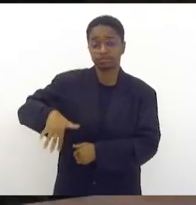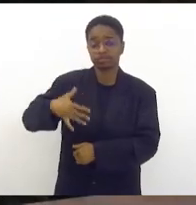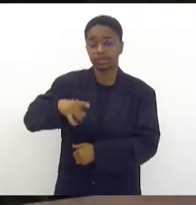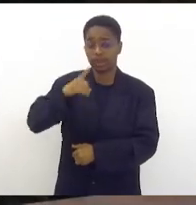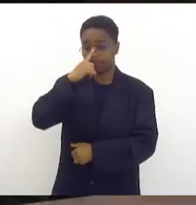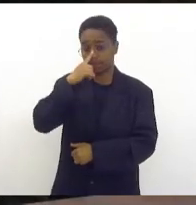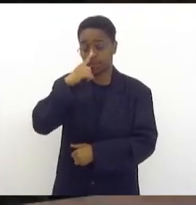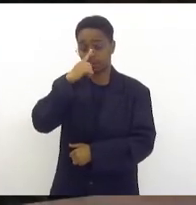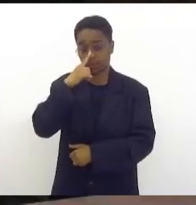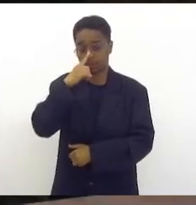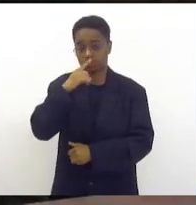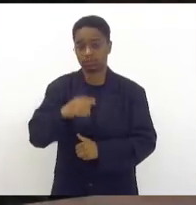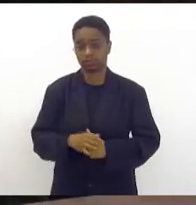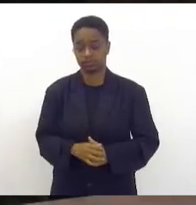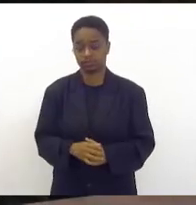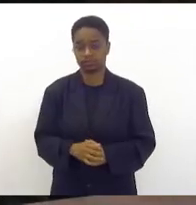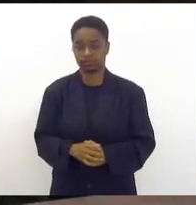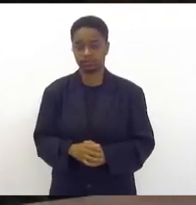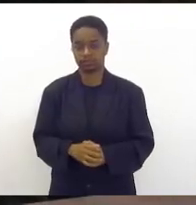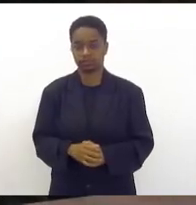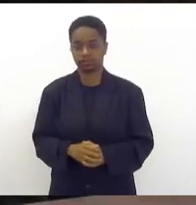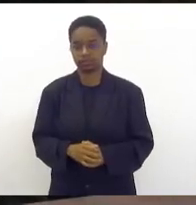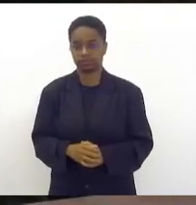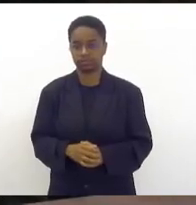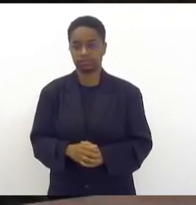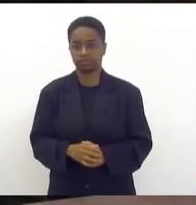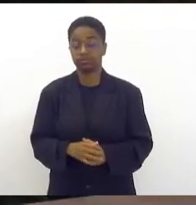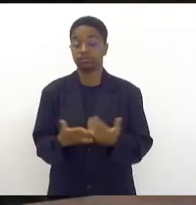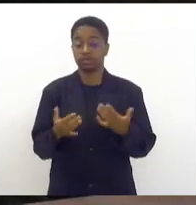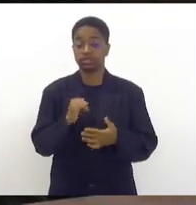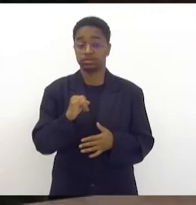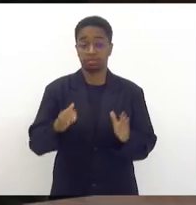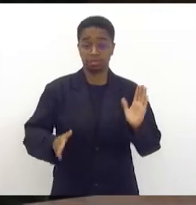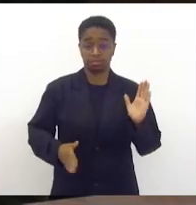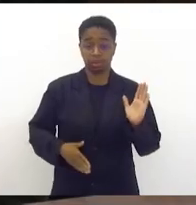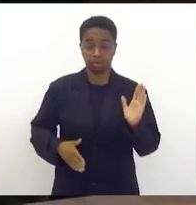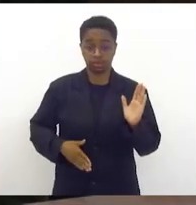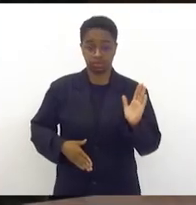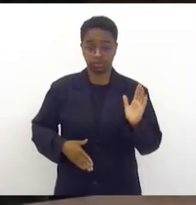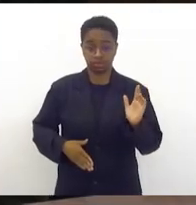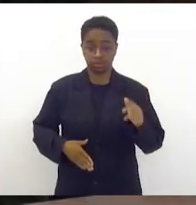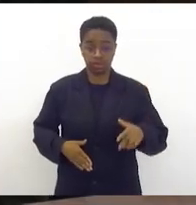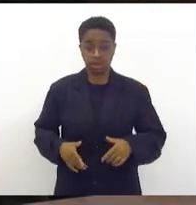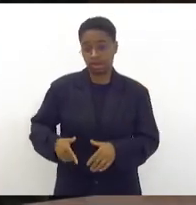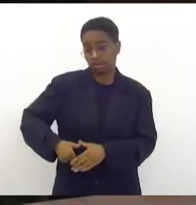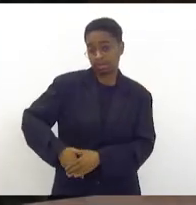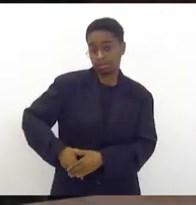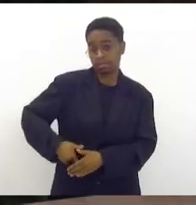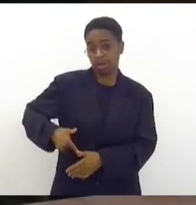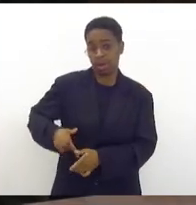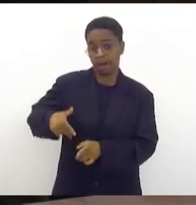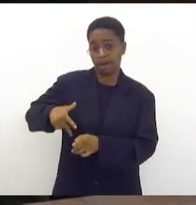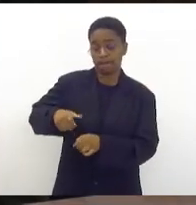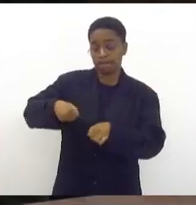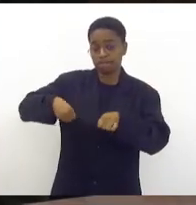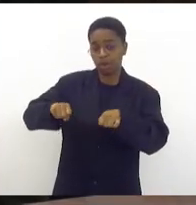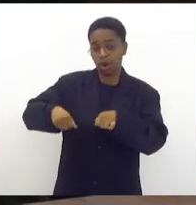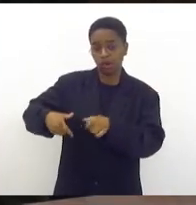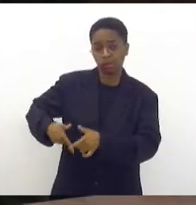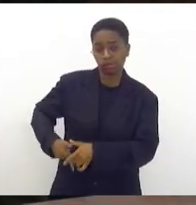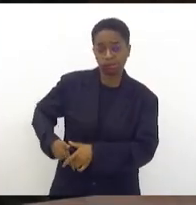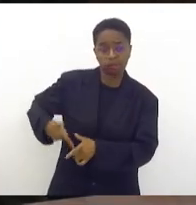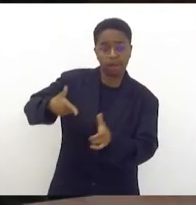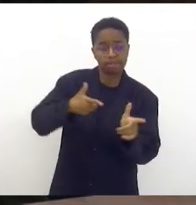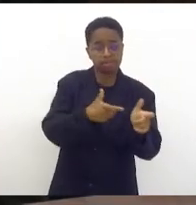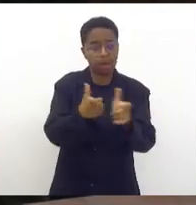Na entrada de uma comunidade perigosa. Para sair um elemento ali, um vagabundo, armado numa moto, atirar nos agentes e entrar na